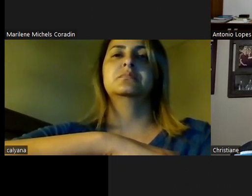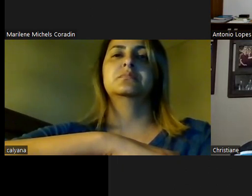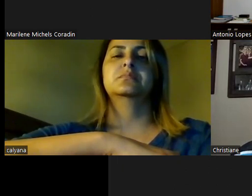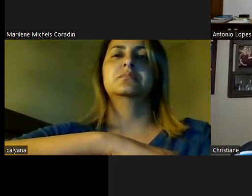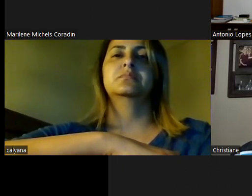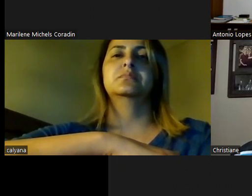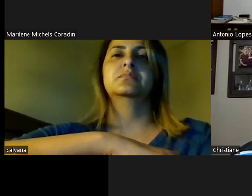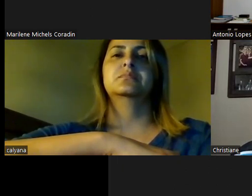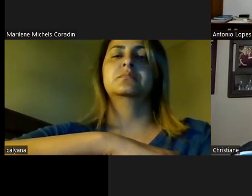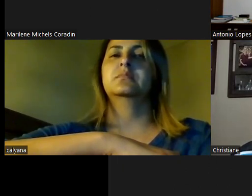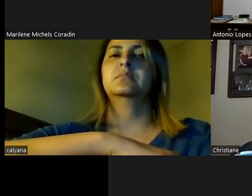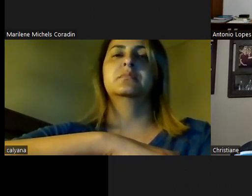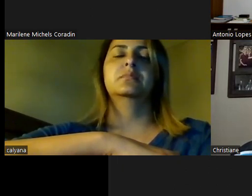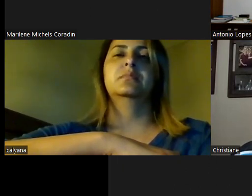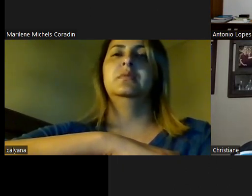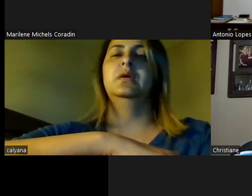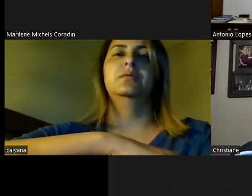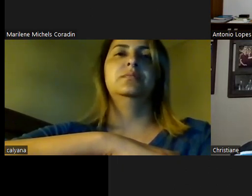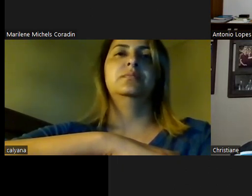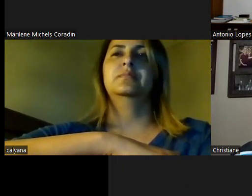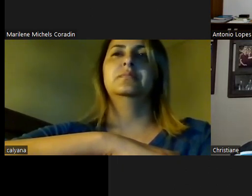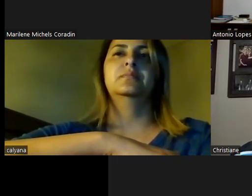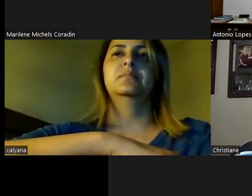Nenhuma pergunta?